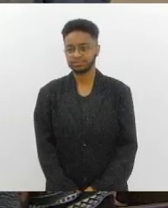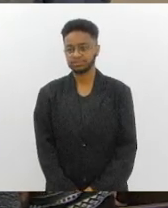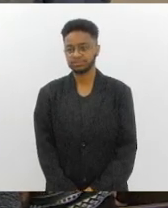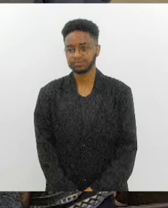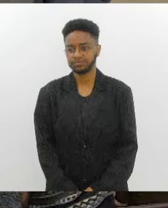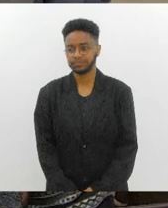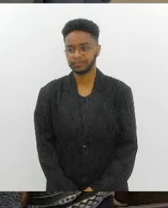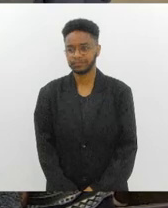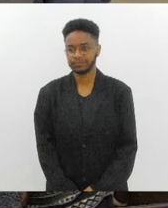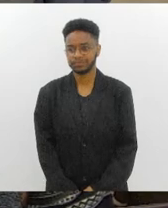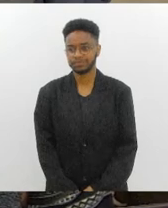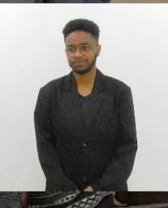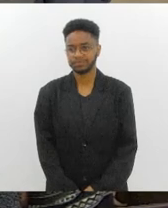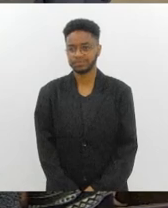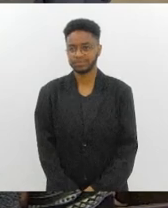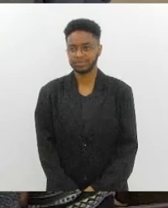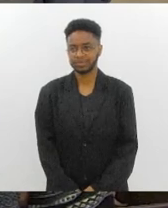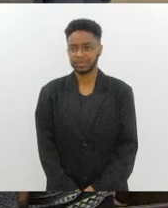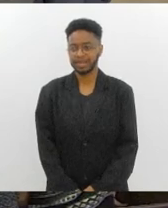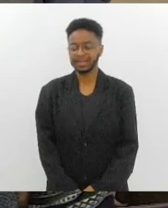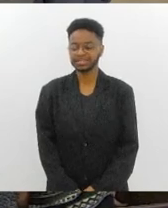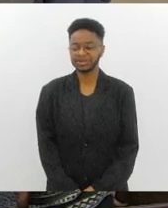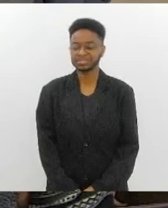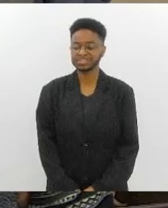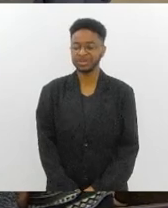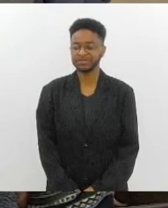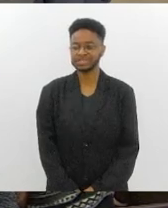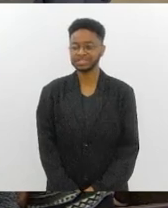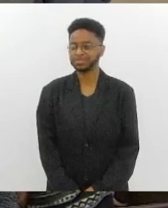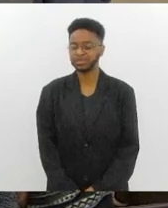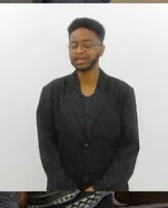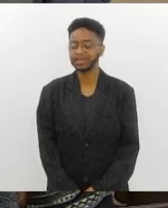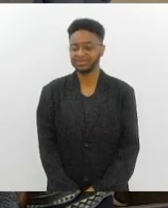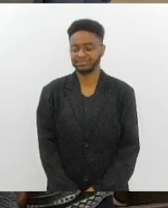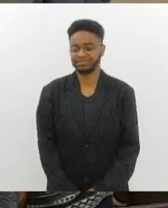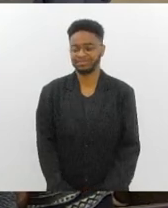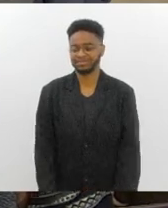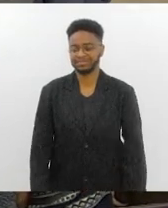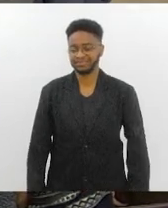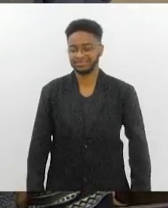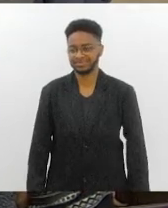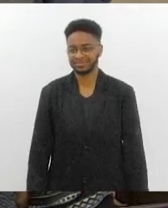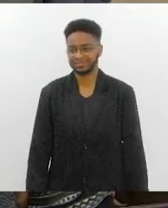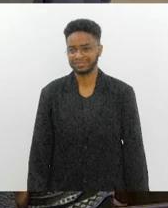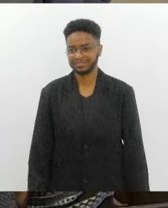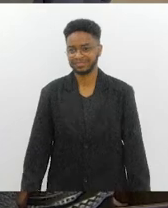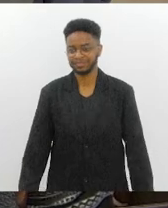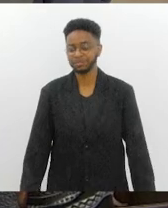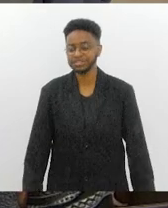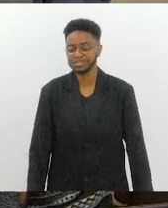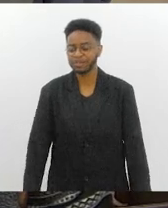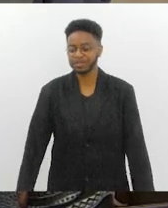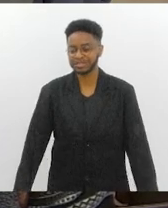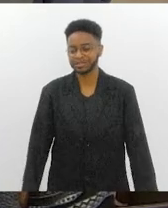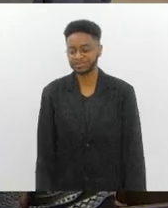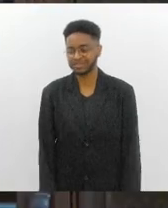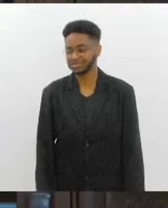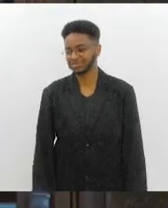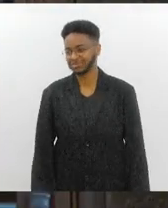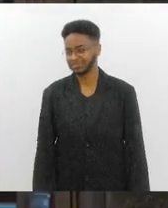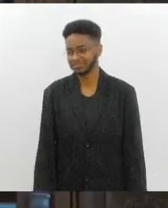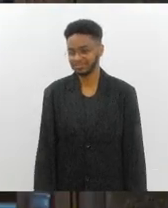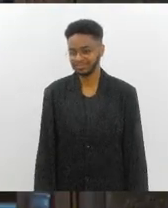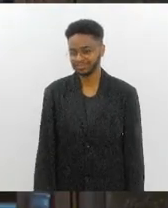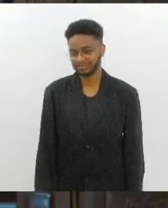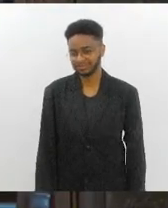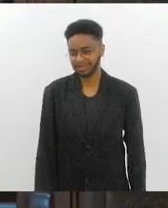própria morte terá adorada. Entre outras mil és tu, Brasil, a pátria amada, dos filhos